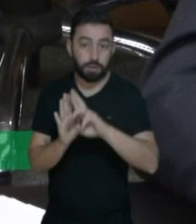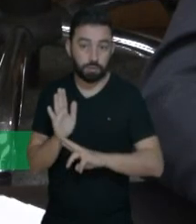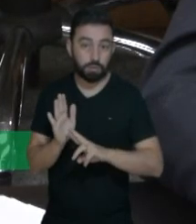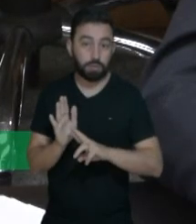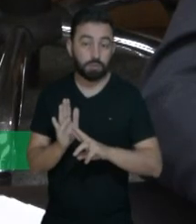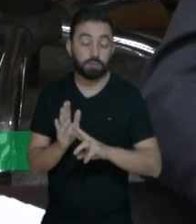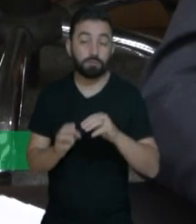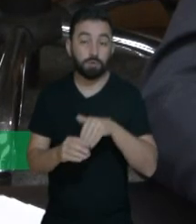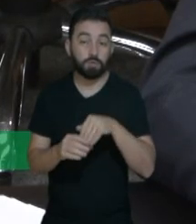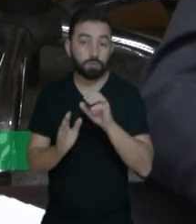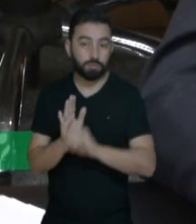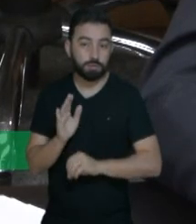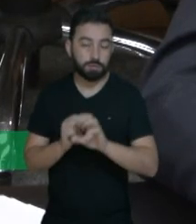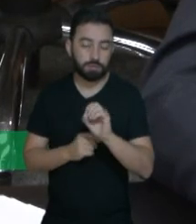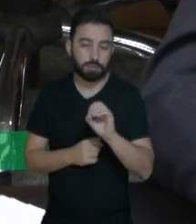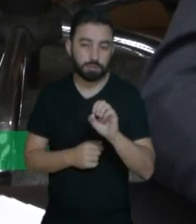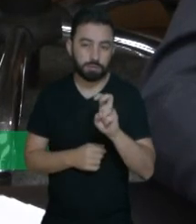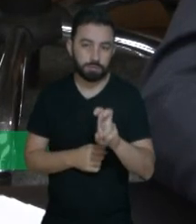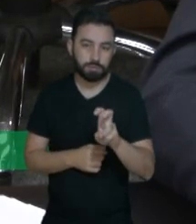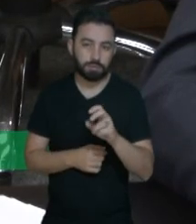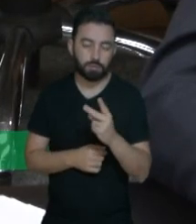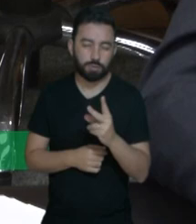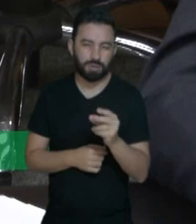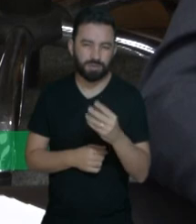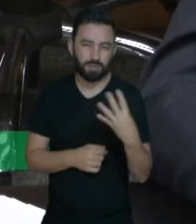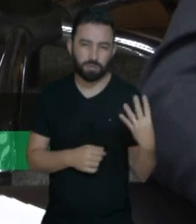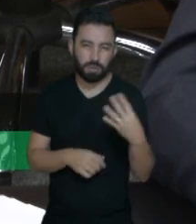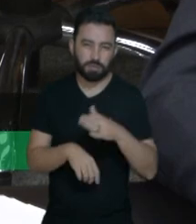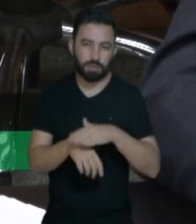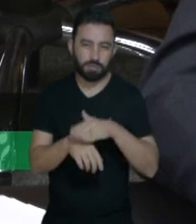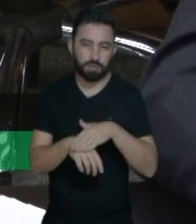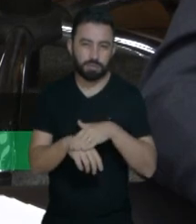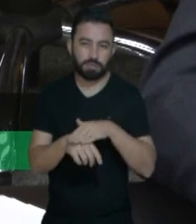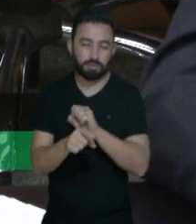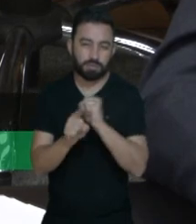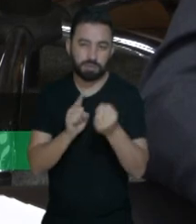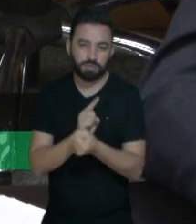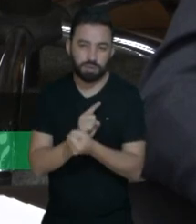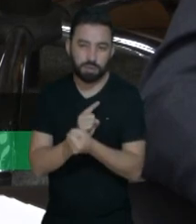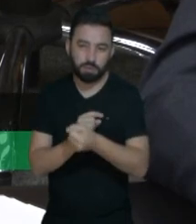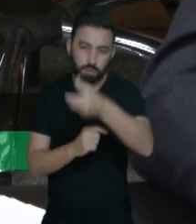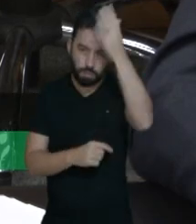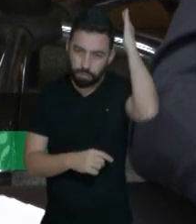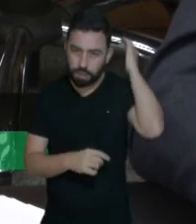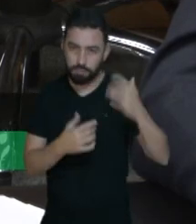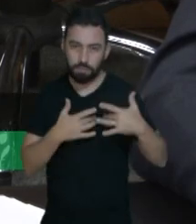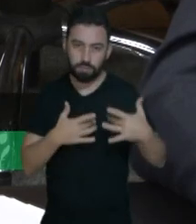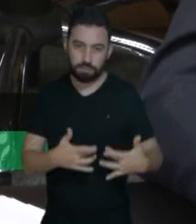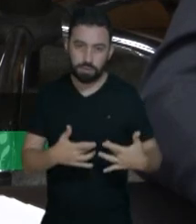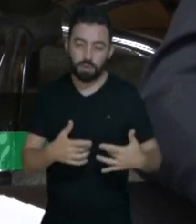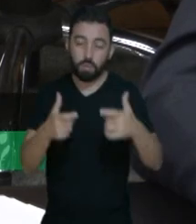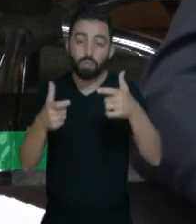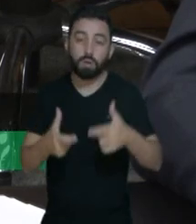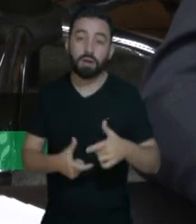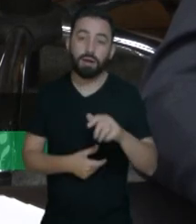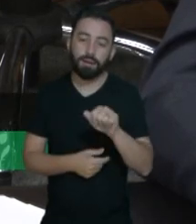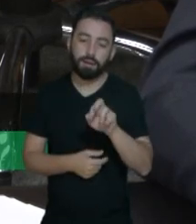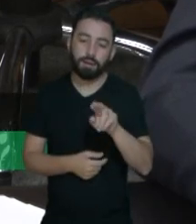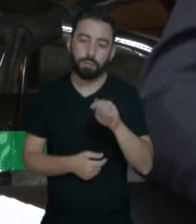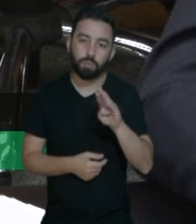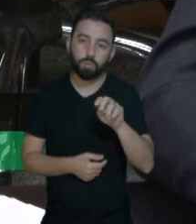Ofício 005 2024 da sociedade Corpo de Bombeiros Voluntários de Arabutã